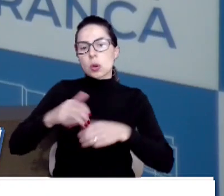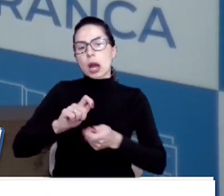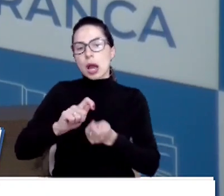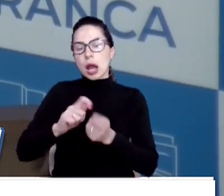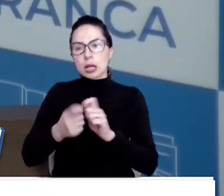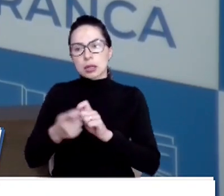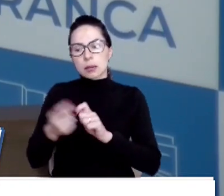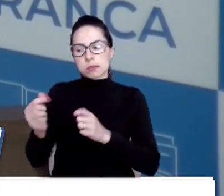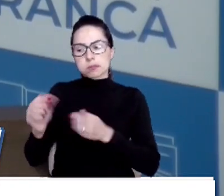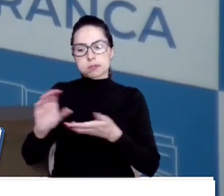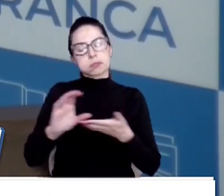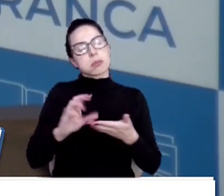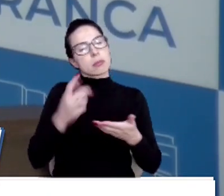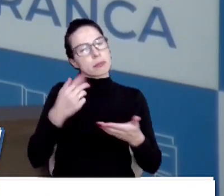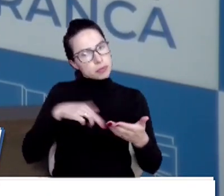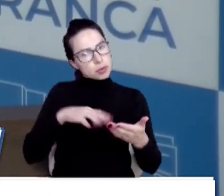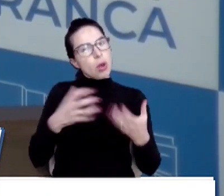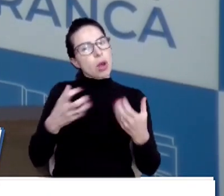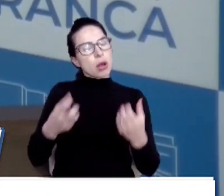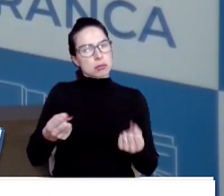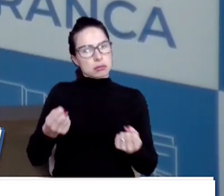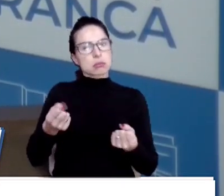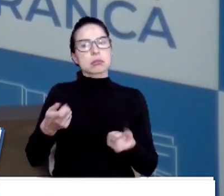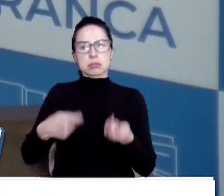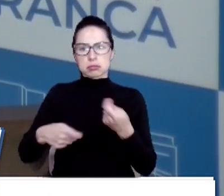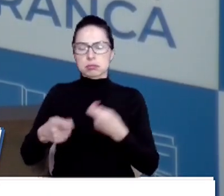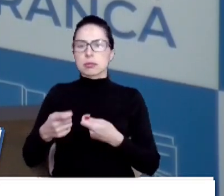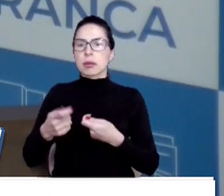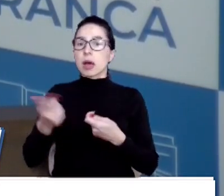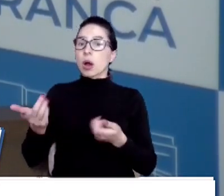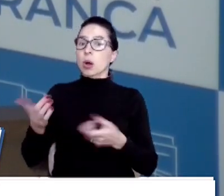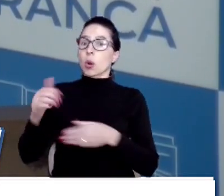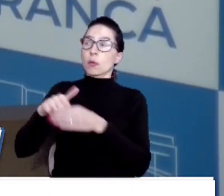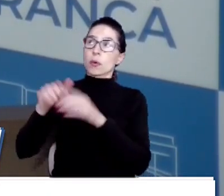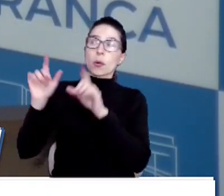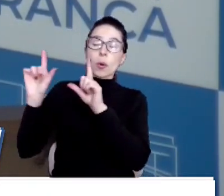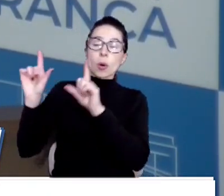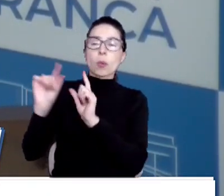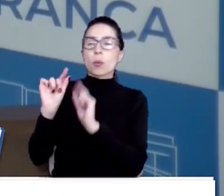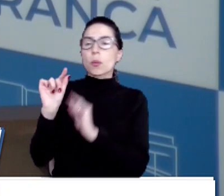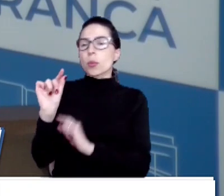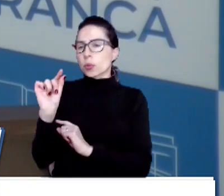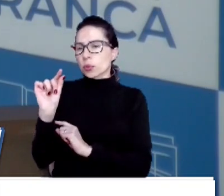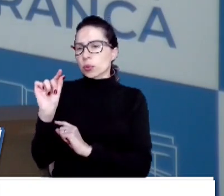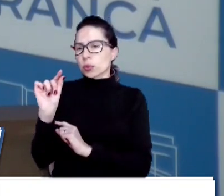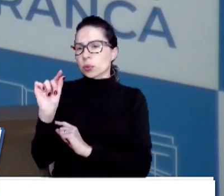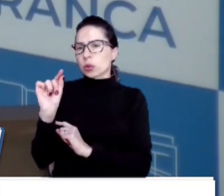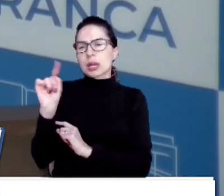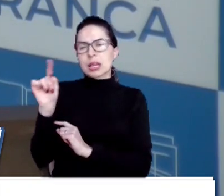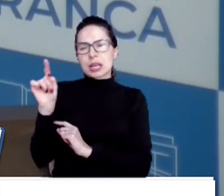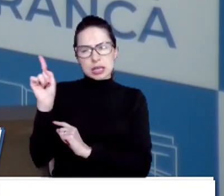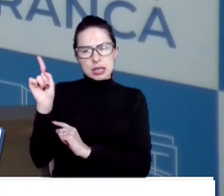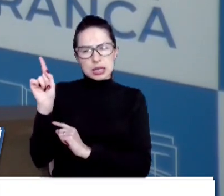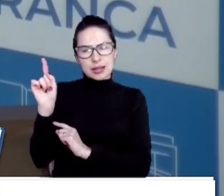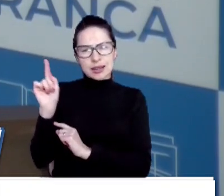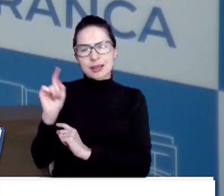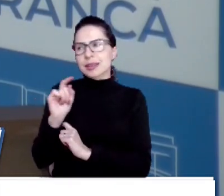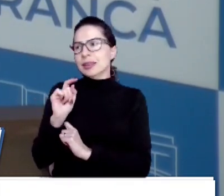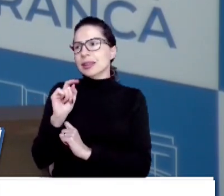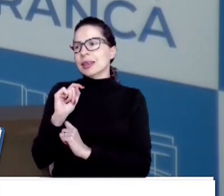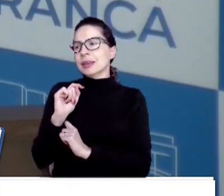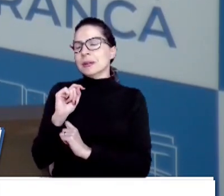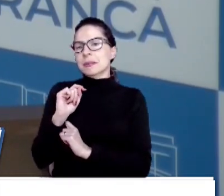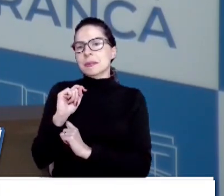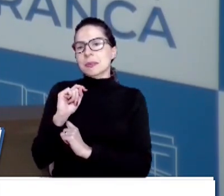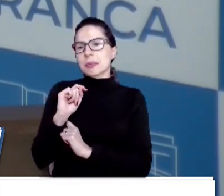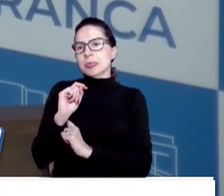a gente faz estamos votando aqui uma peça e ela essa peça ela não como diz o